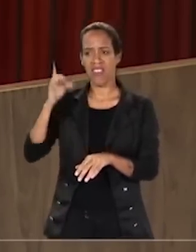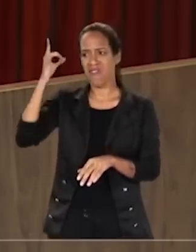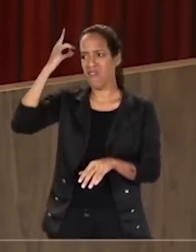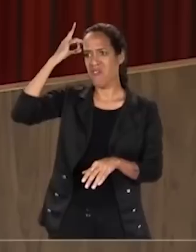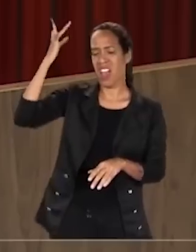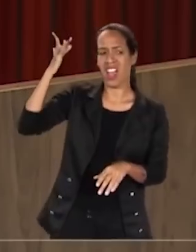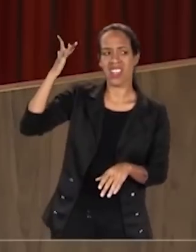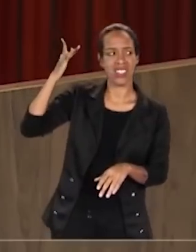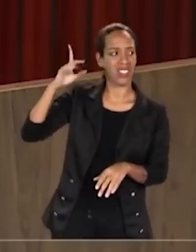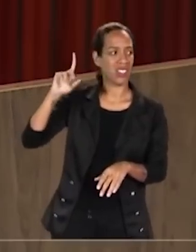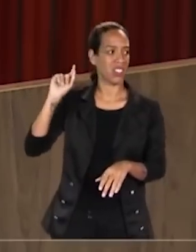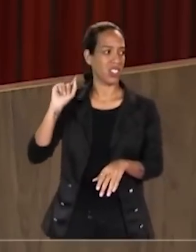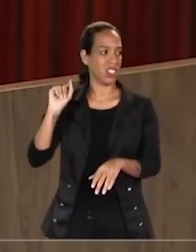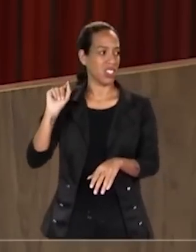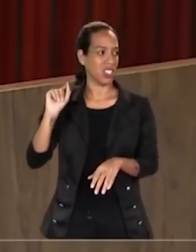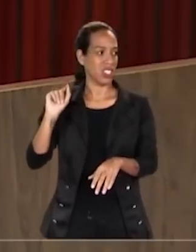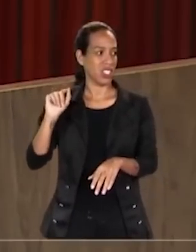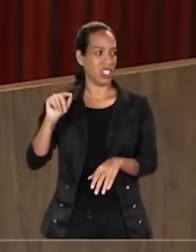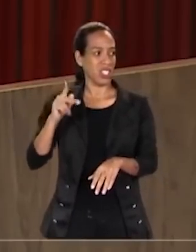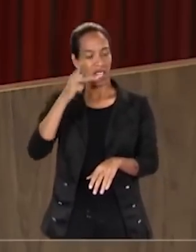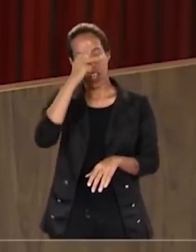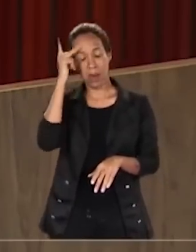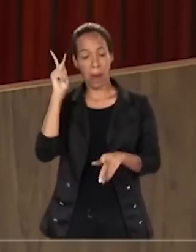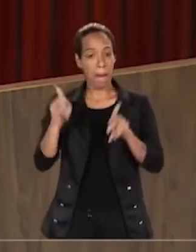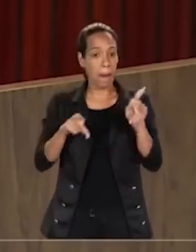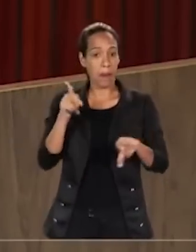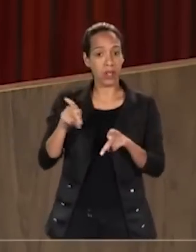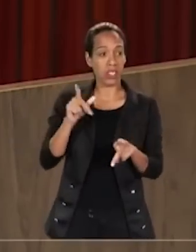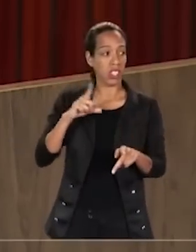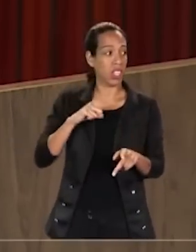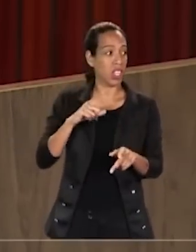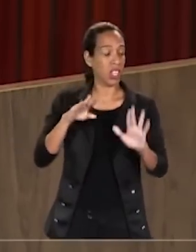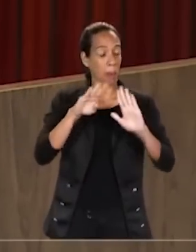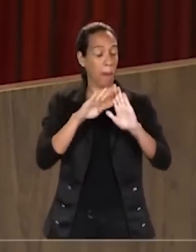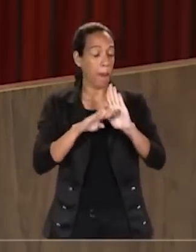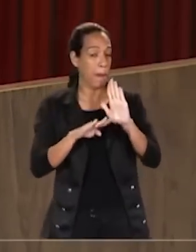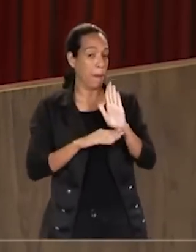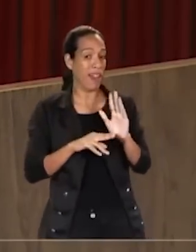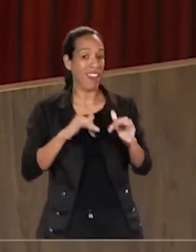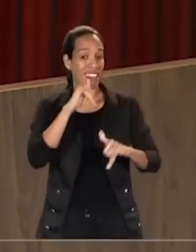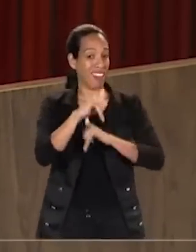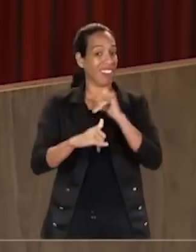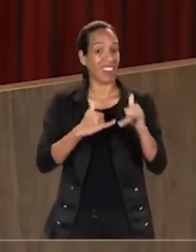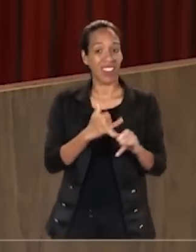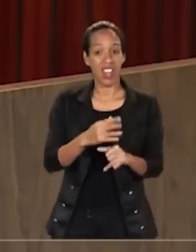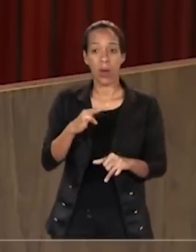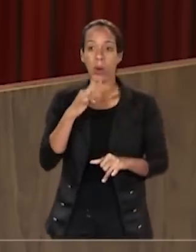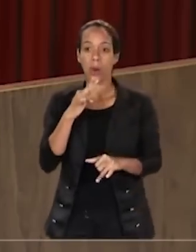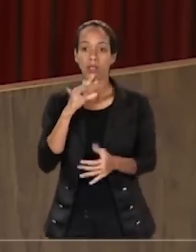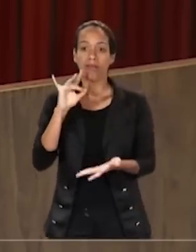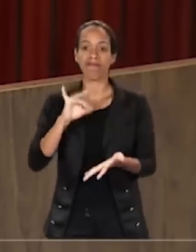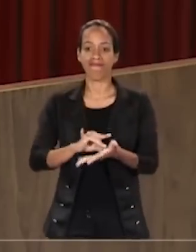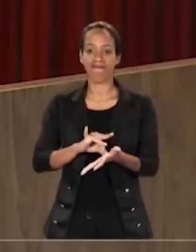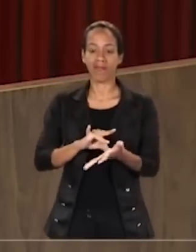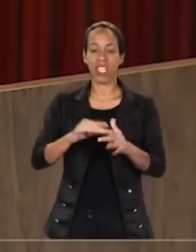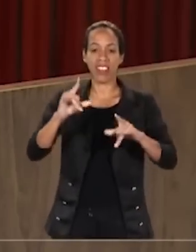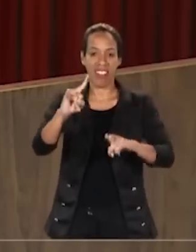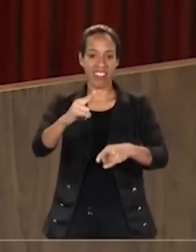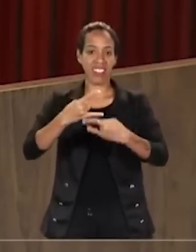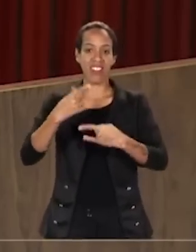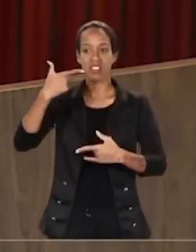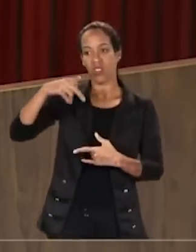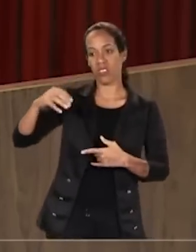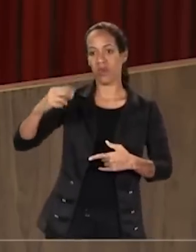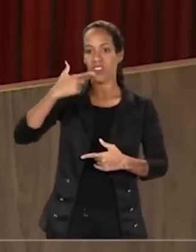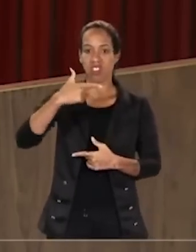facilmente estimáveis ante a popularidade desse tipo de conteúdo na internet e o conhecido êxito das lives de